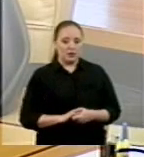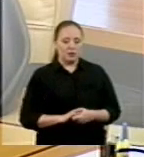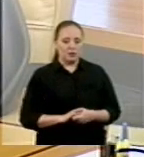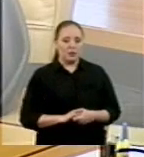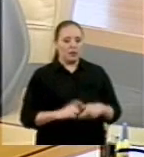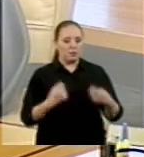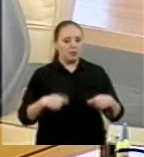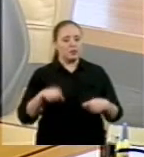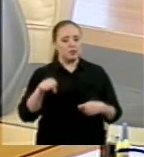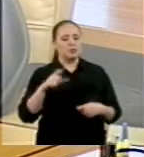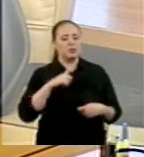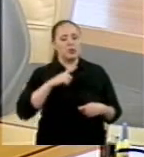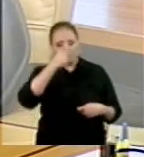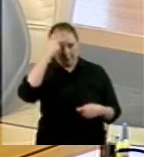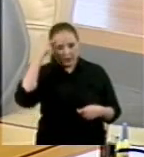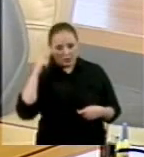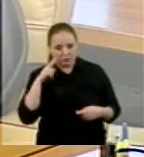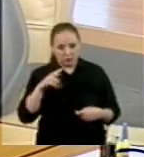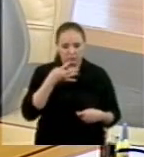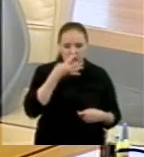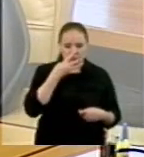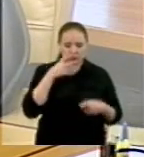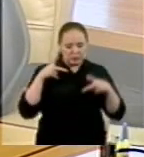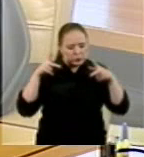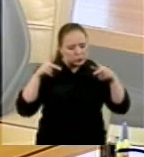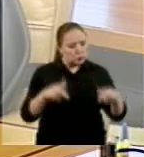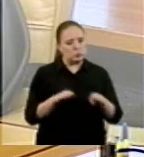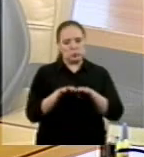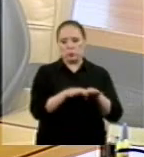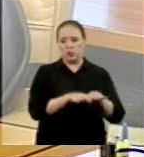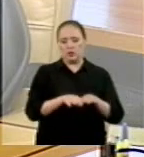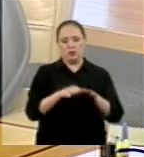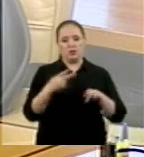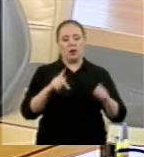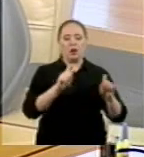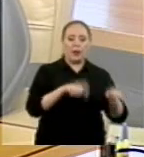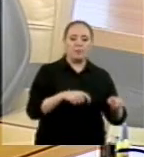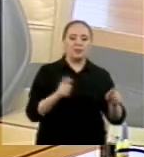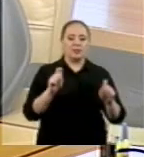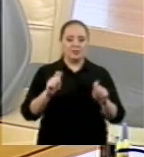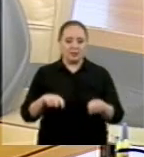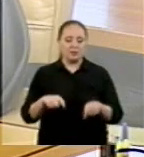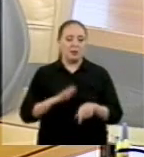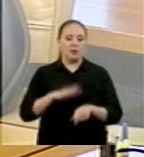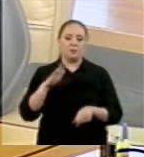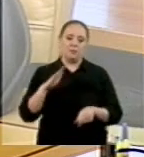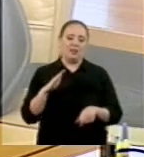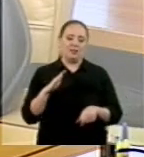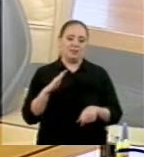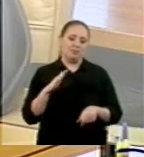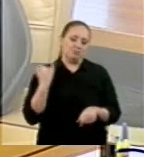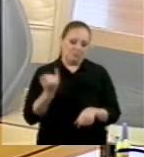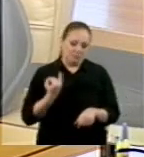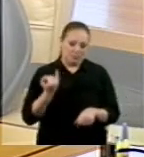as pessoas serem consideradas iguais em suas capacidades mais